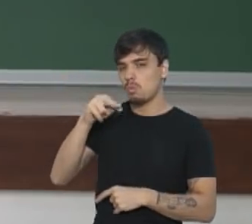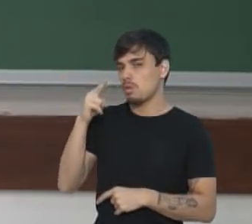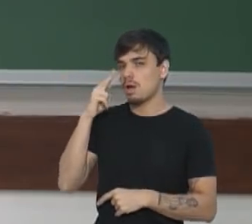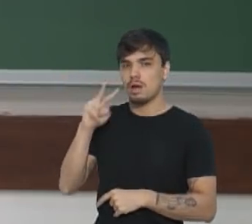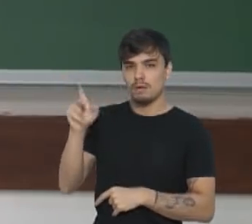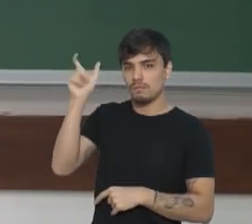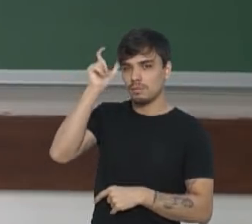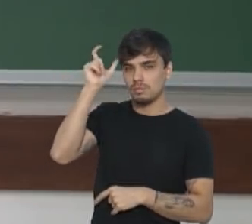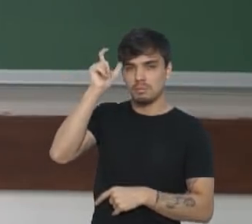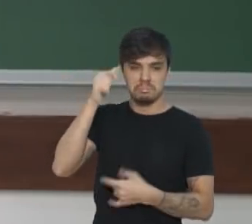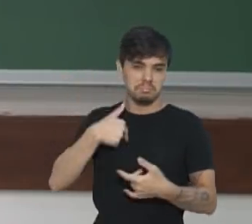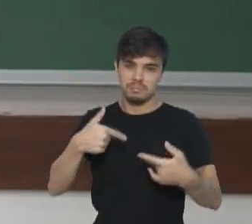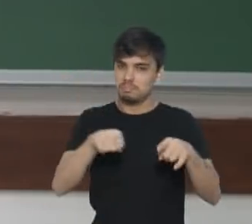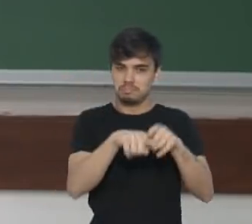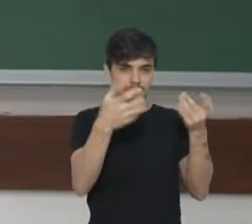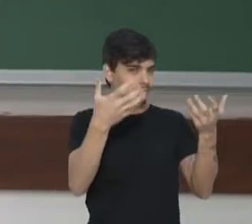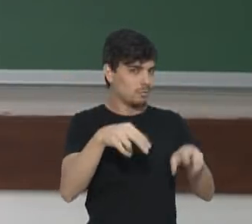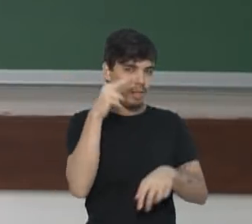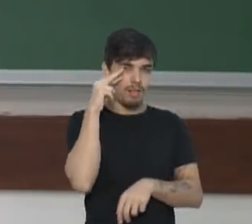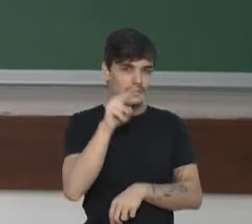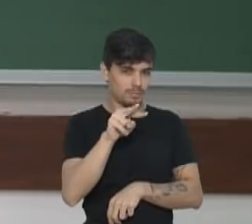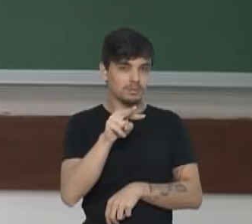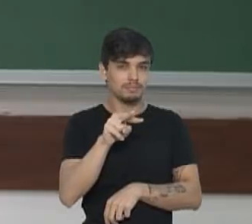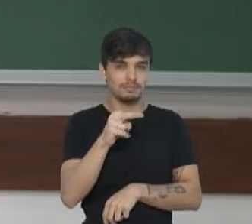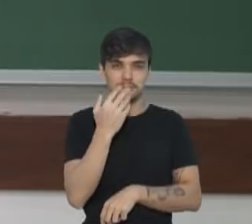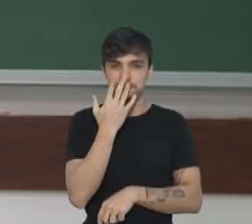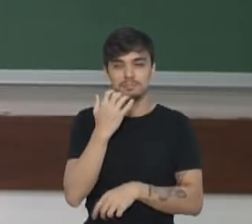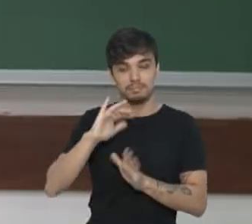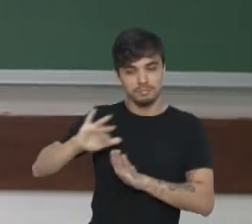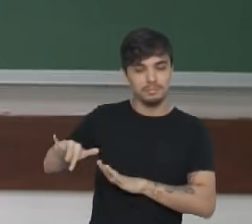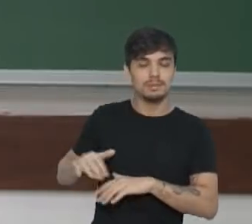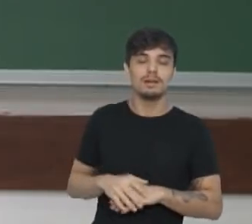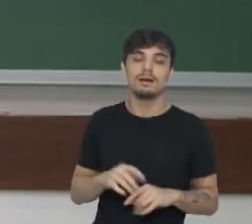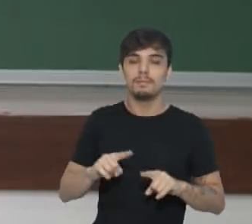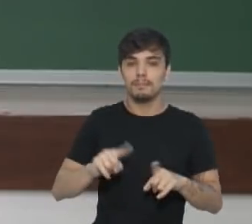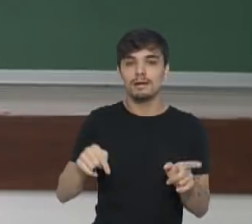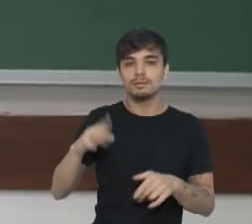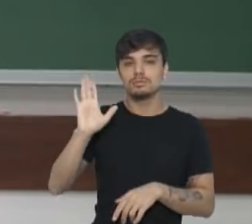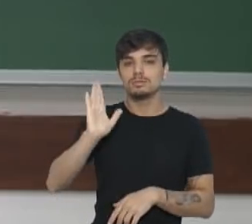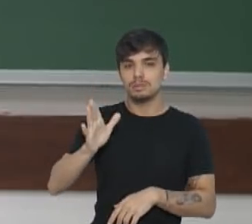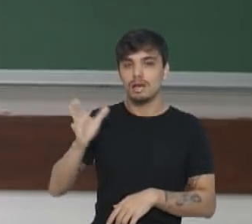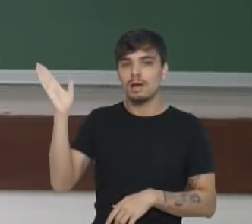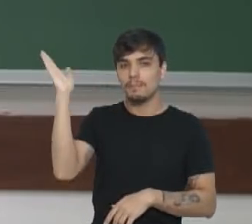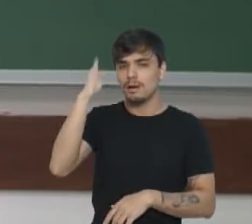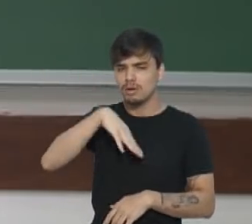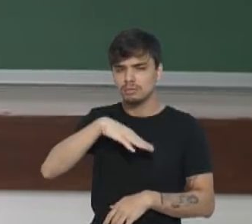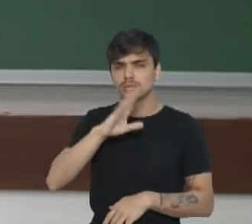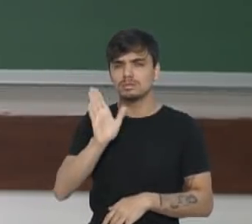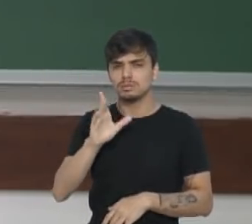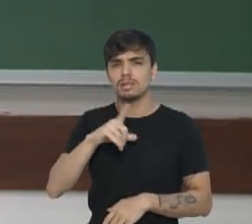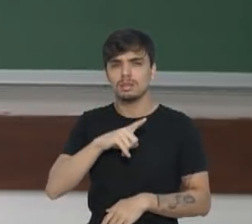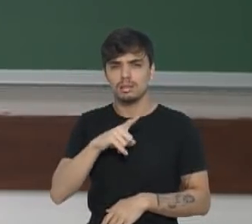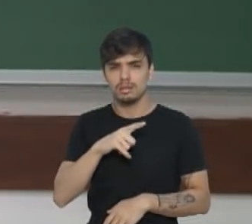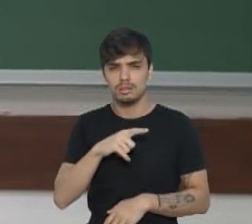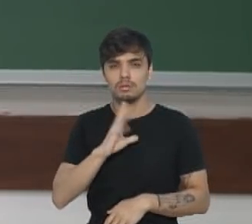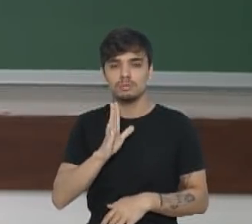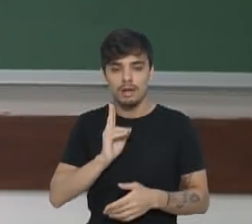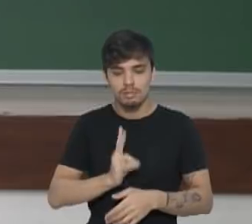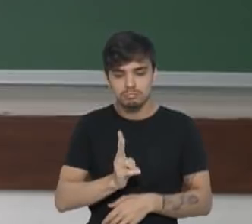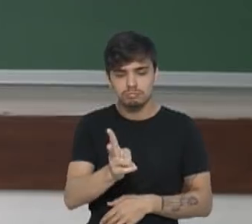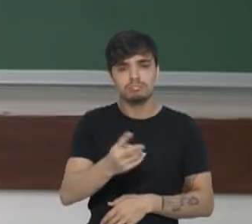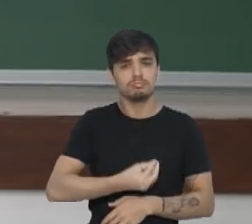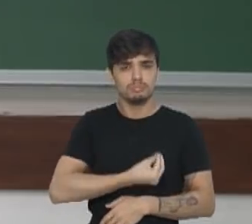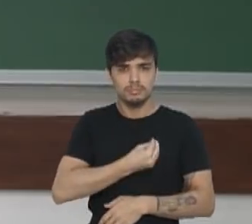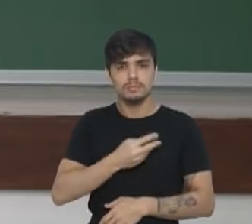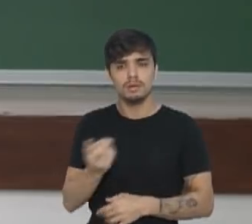e nem quero ver. Né? Nietzsche me livre. Mas eu já fui amaldiçoado. Eu já vivo o eterno retorno. Nós